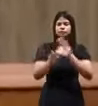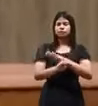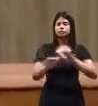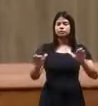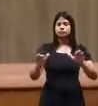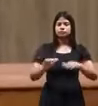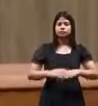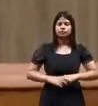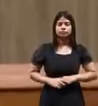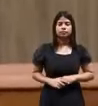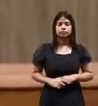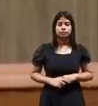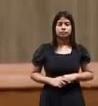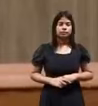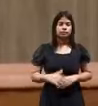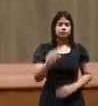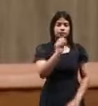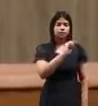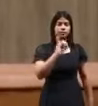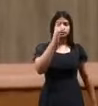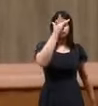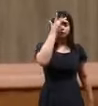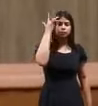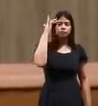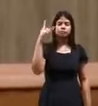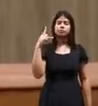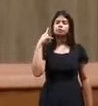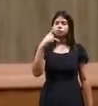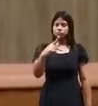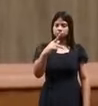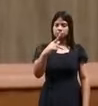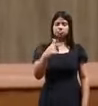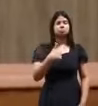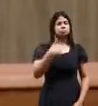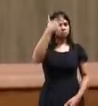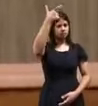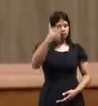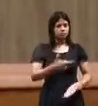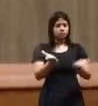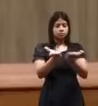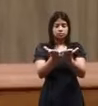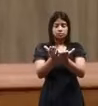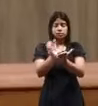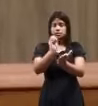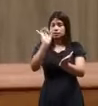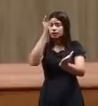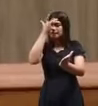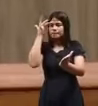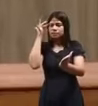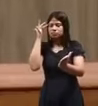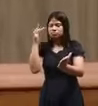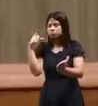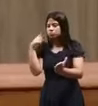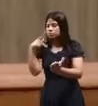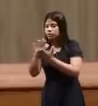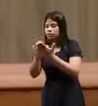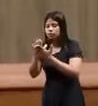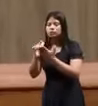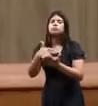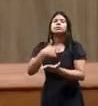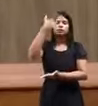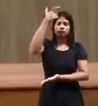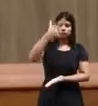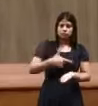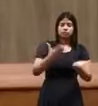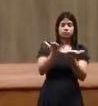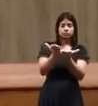seguinte: se alguém profetizar para mim, eu sou crente do mesmo jeito. Se alguém não profetizar, eu sou crente. Se tiver